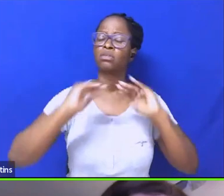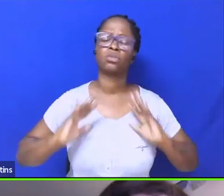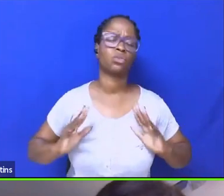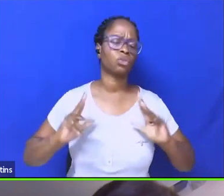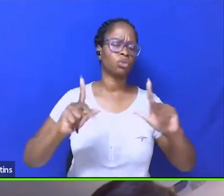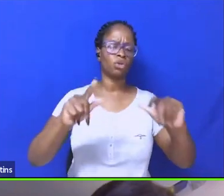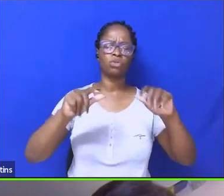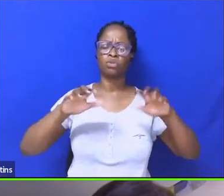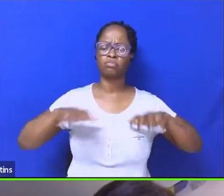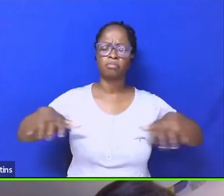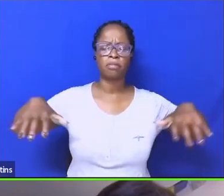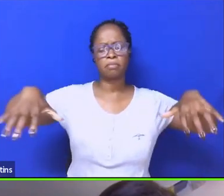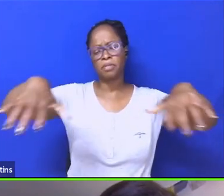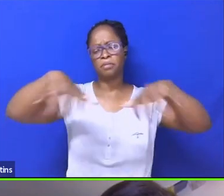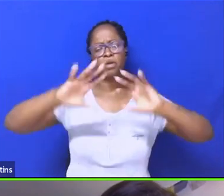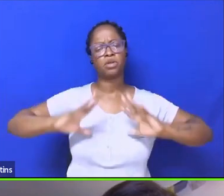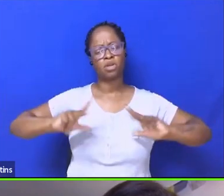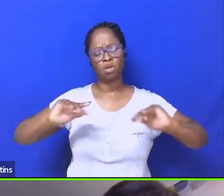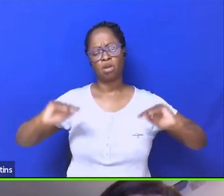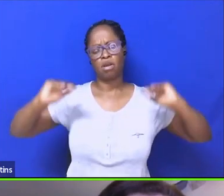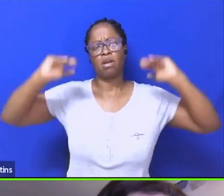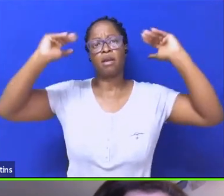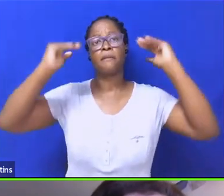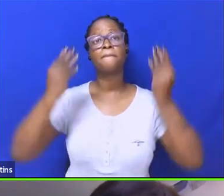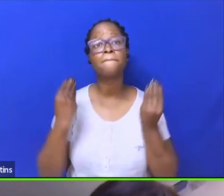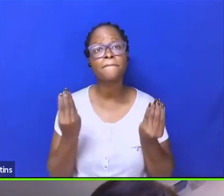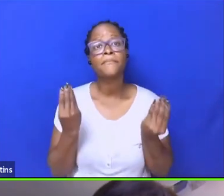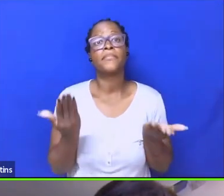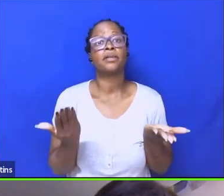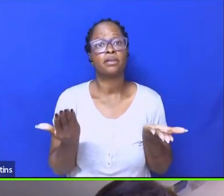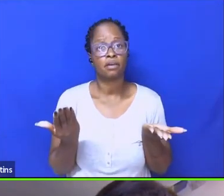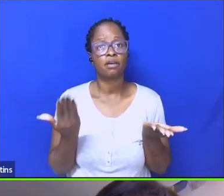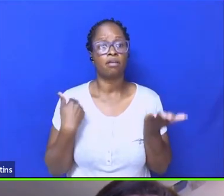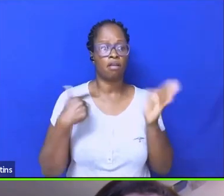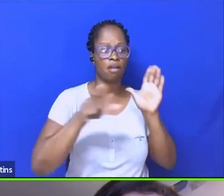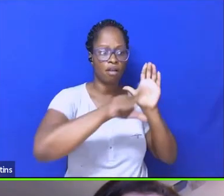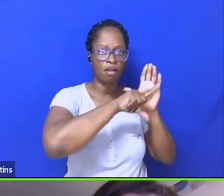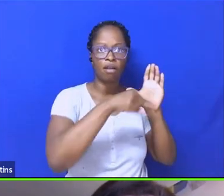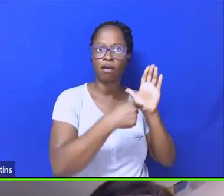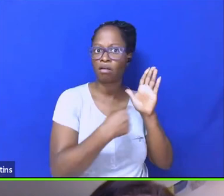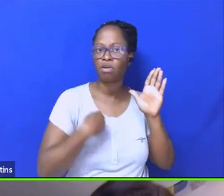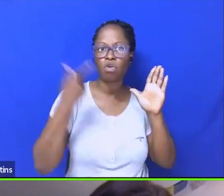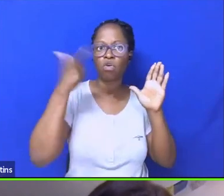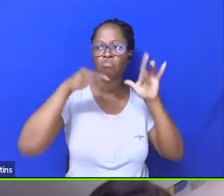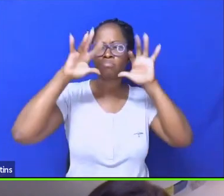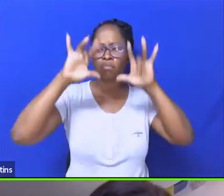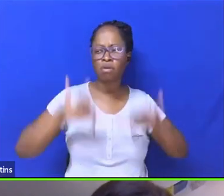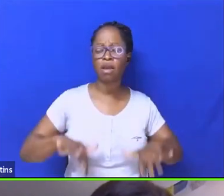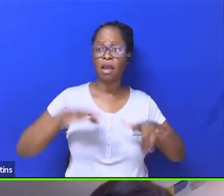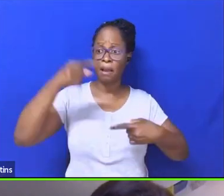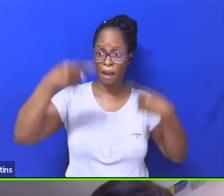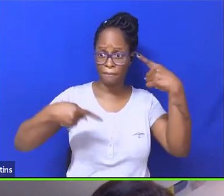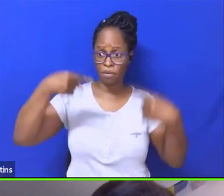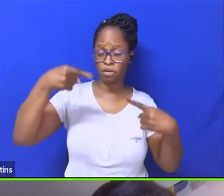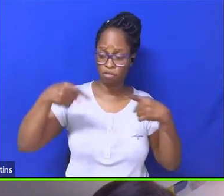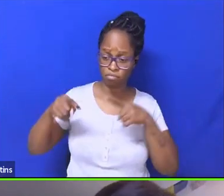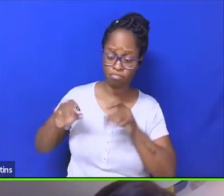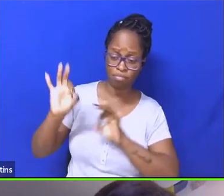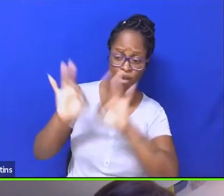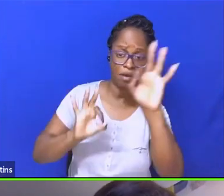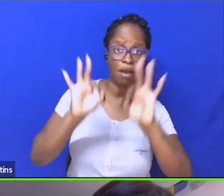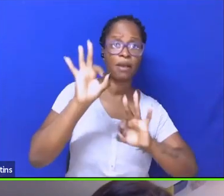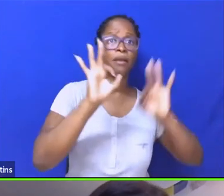adopten as leis que nazcan de esos espacios as políticas públicas digan maior relación con la